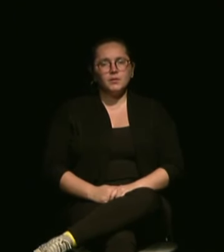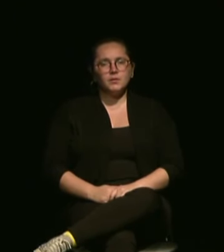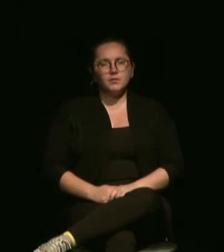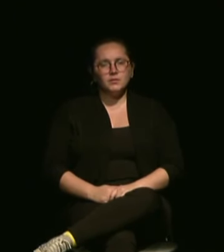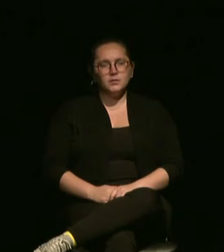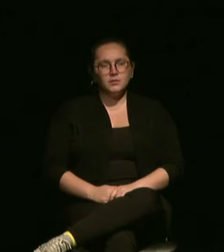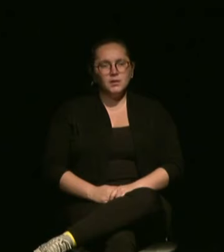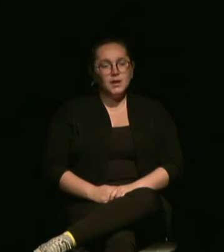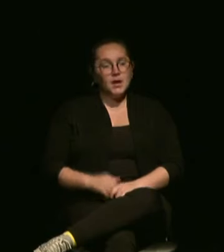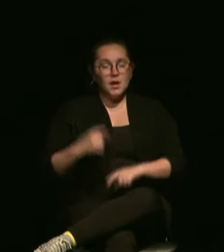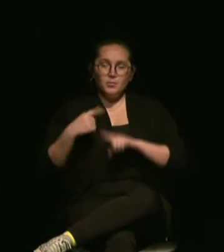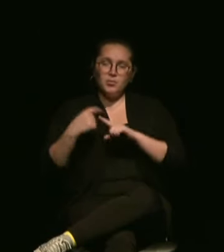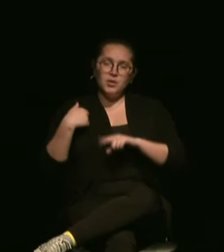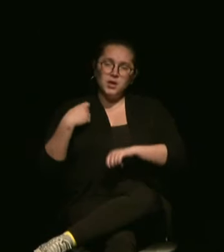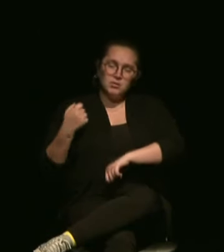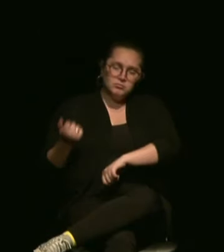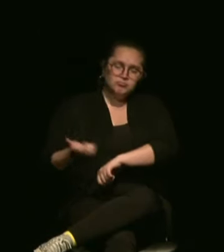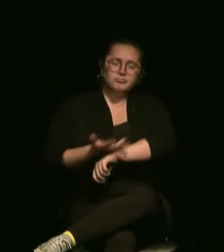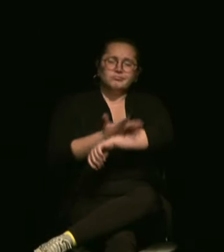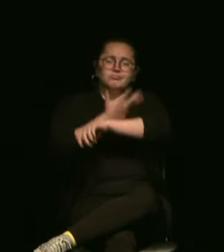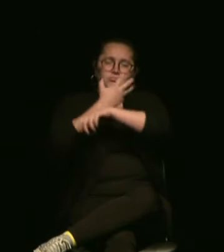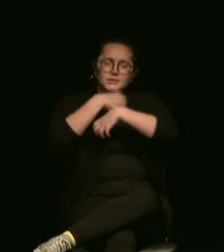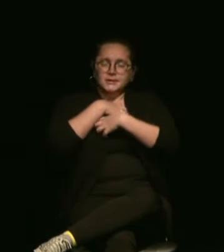Eu sou emotiva, né?